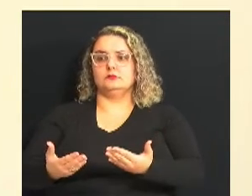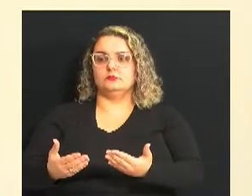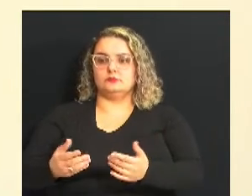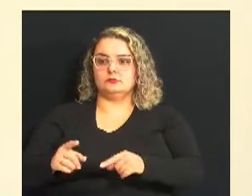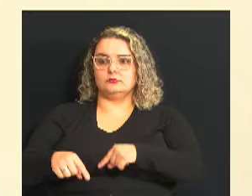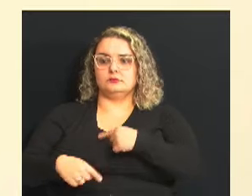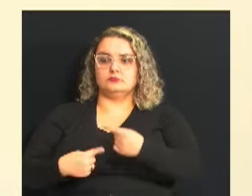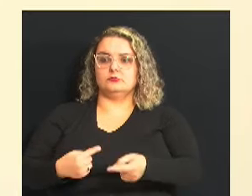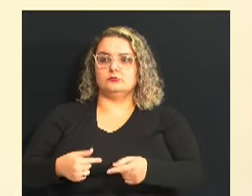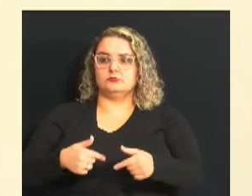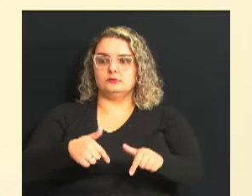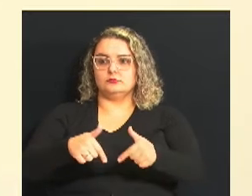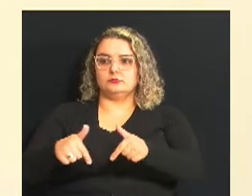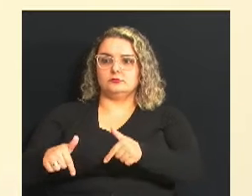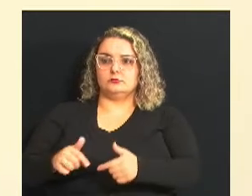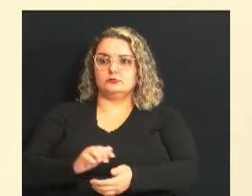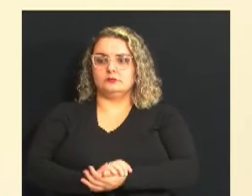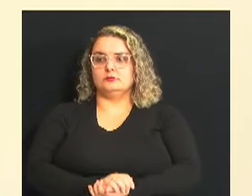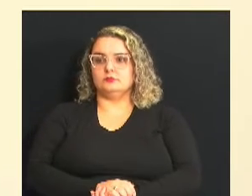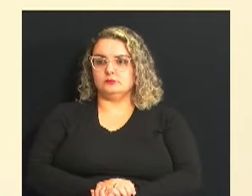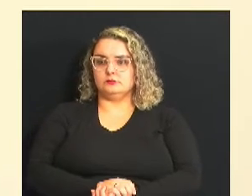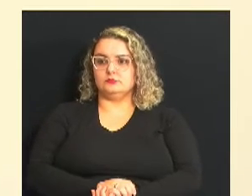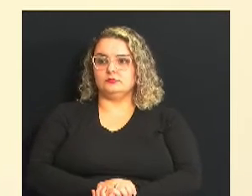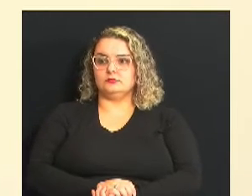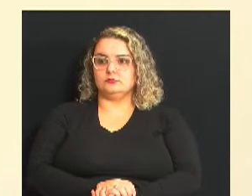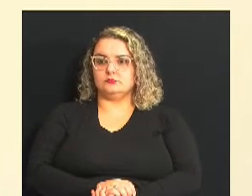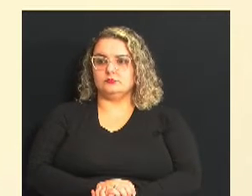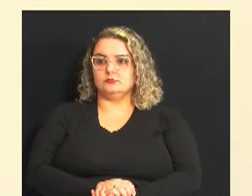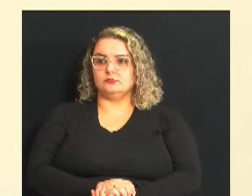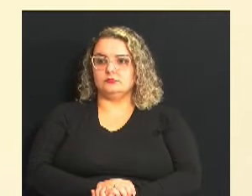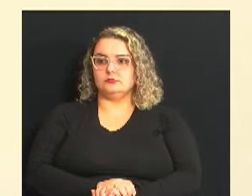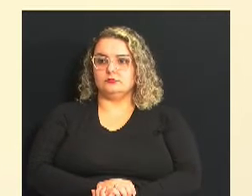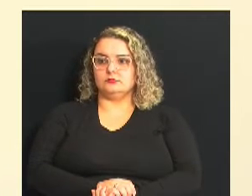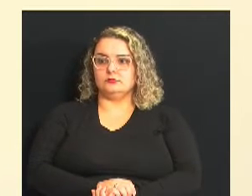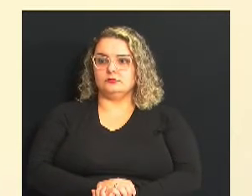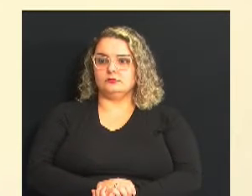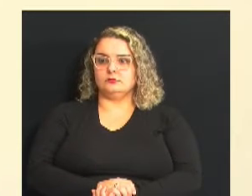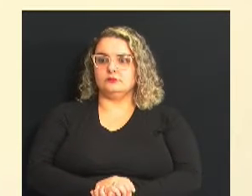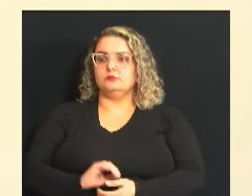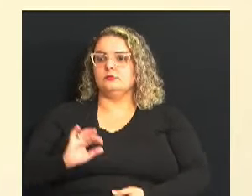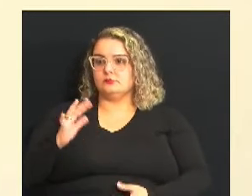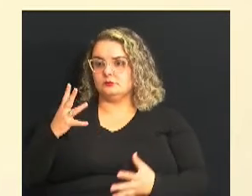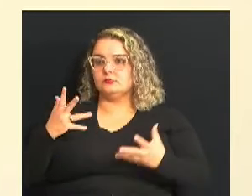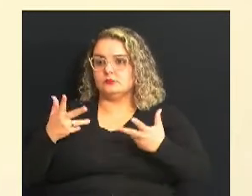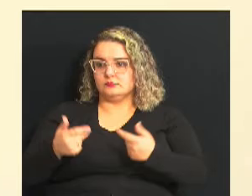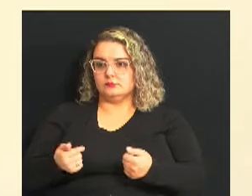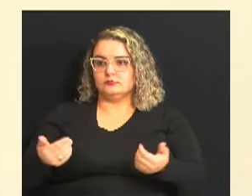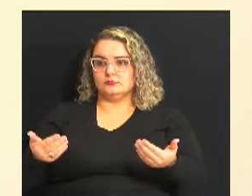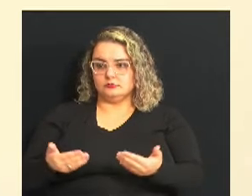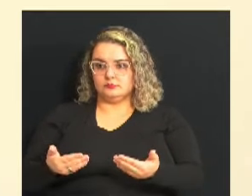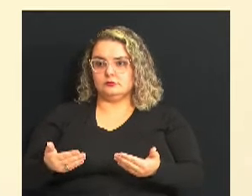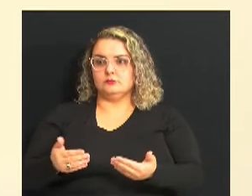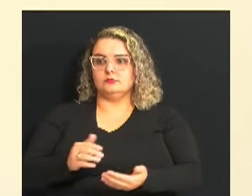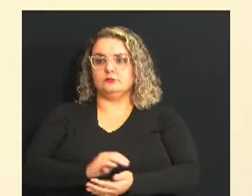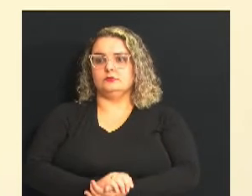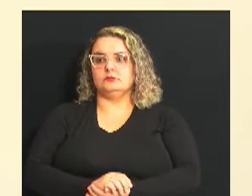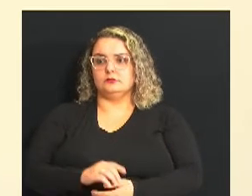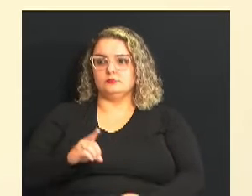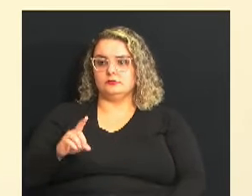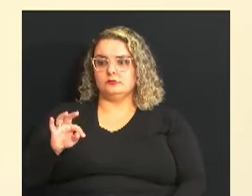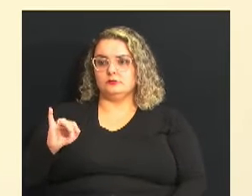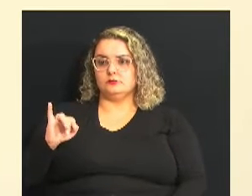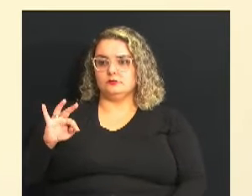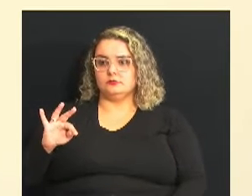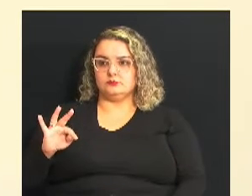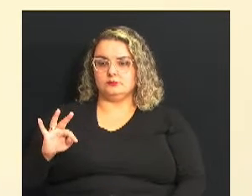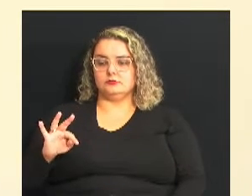funcionário, quando chegar, né, onde acontece tudo hoje pela DTIC, né, nossa ferramenta